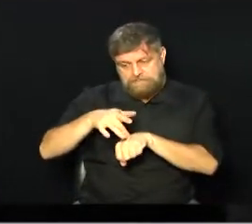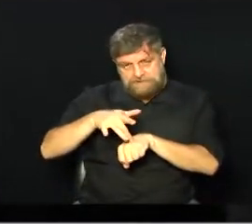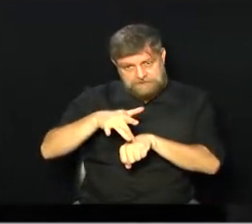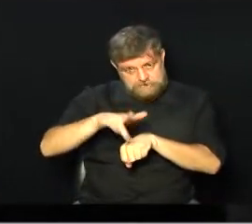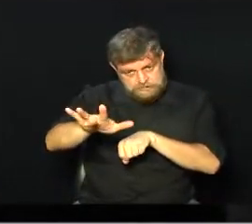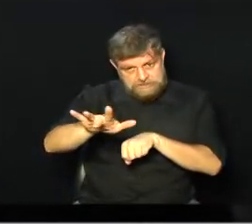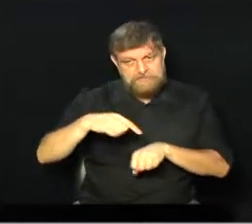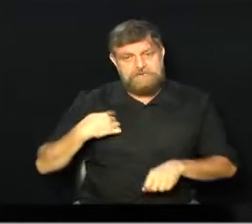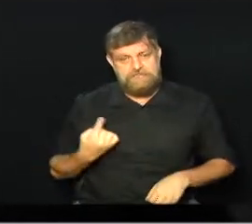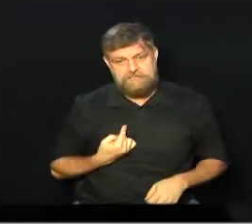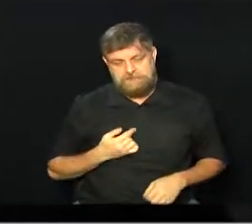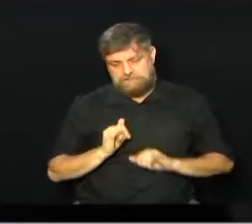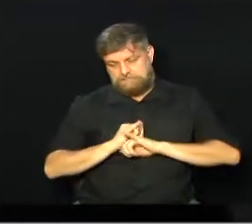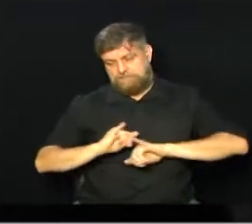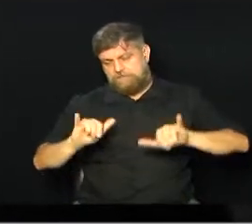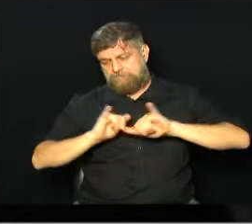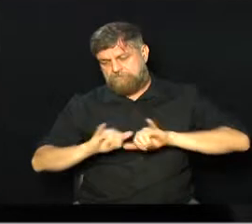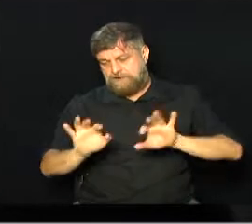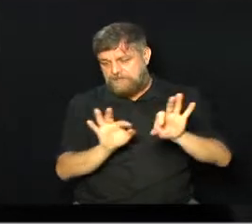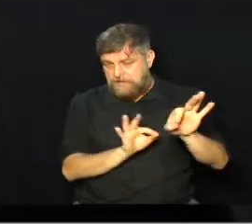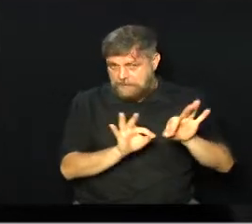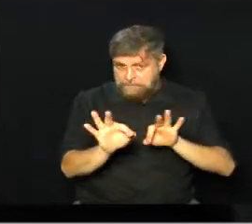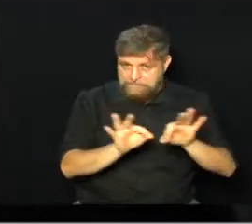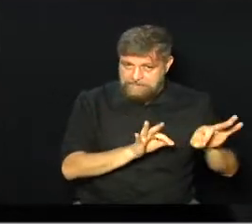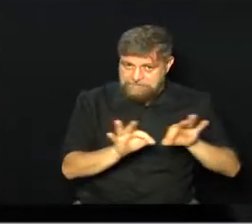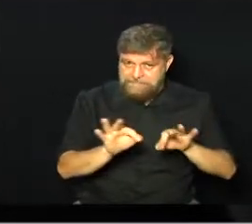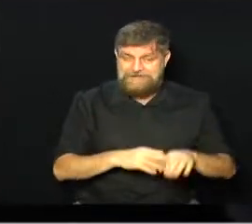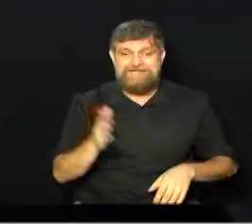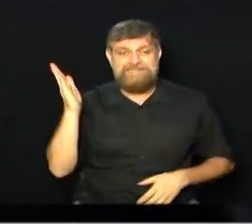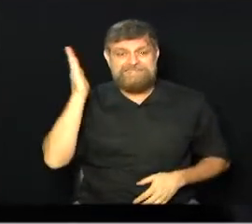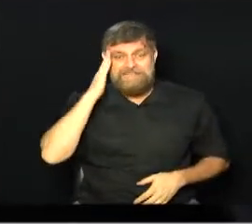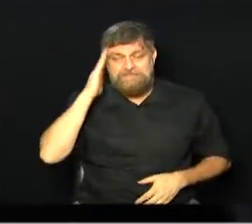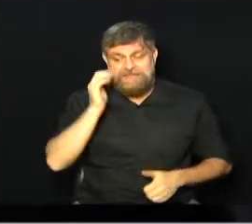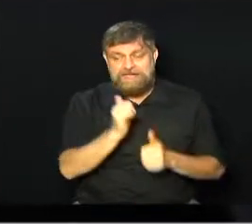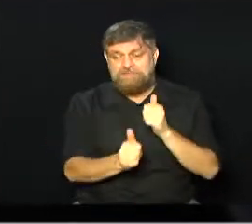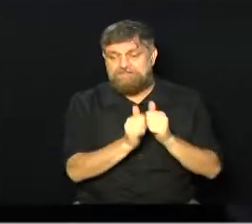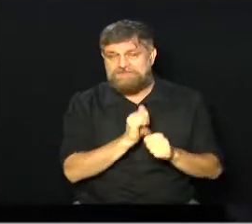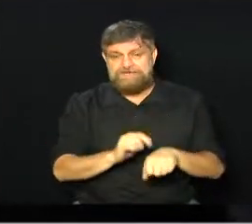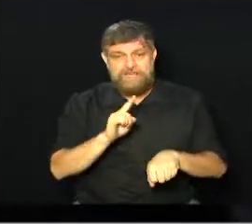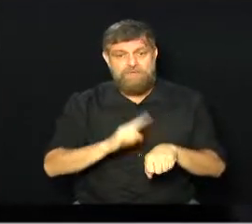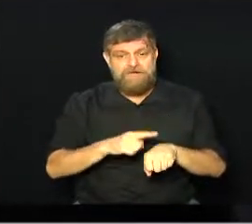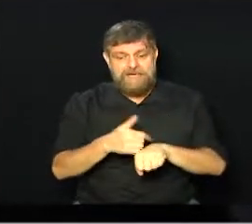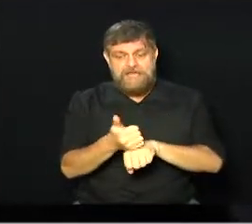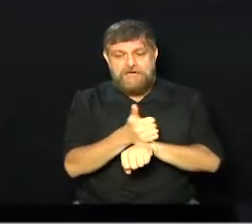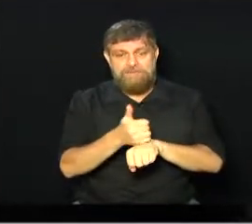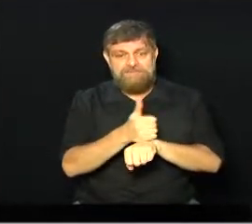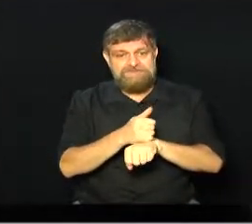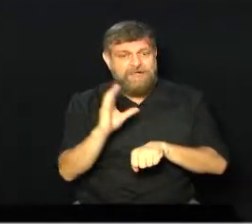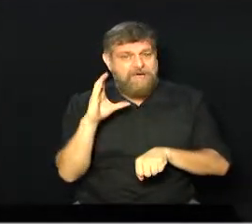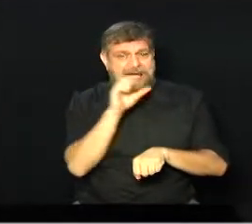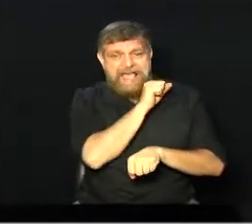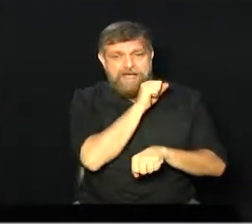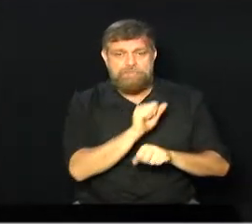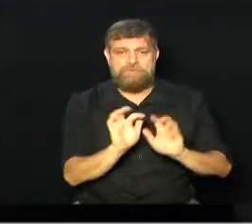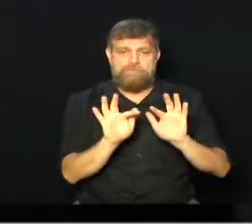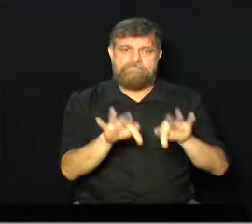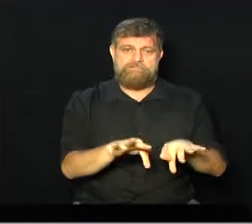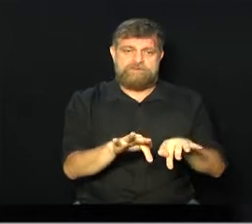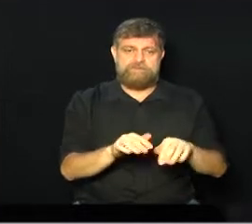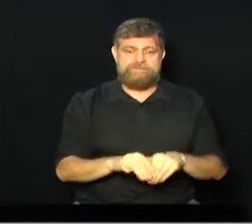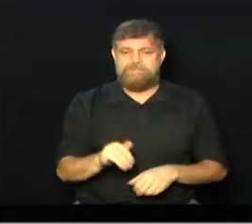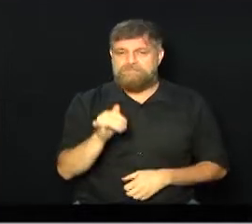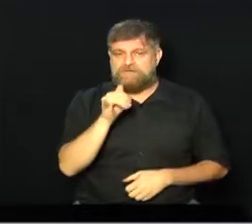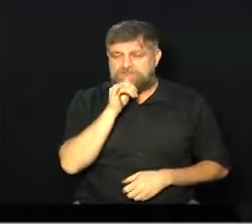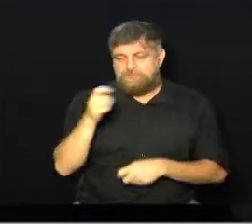atletas hoje, é isso. Se preparar ao máximo para o fim da carreira. O futebol termina muito cedo, né? Quando um